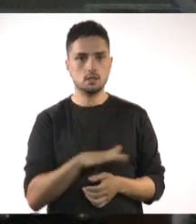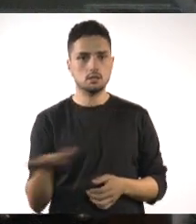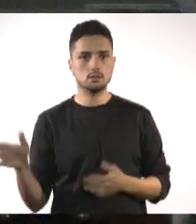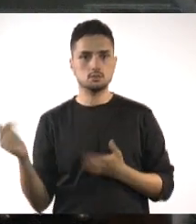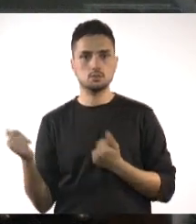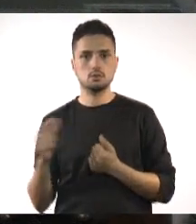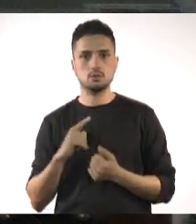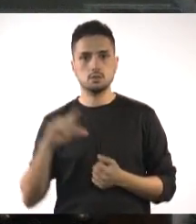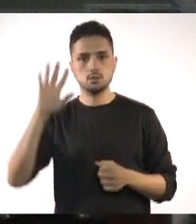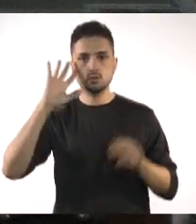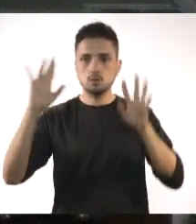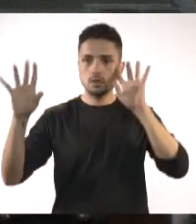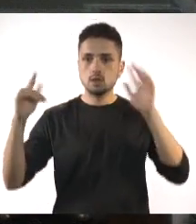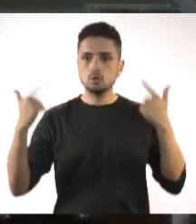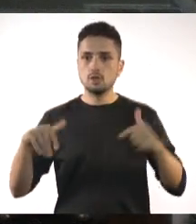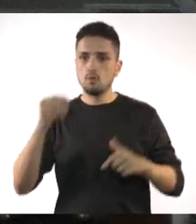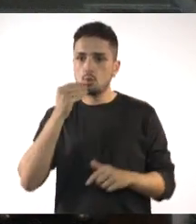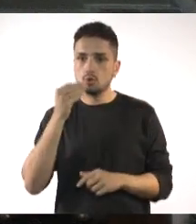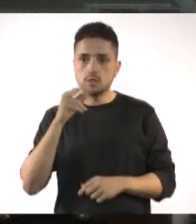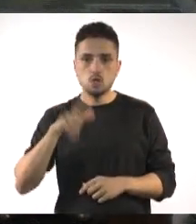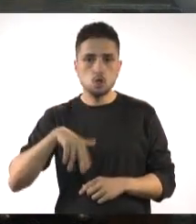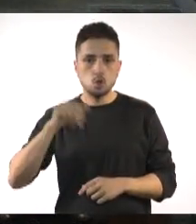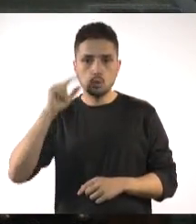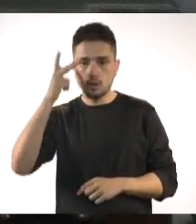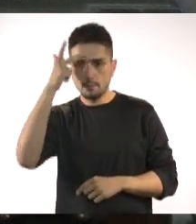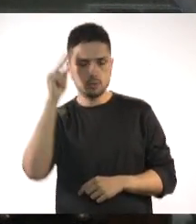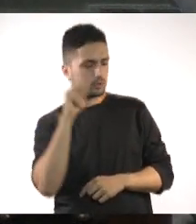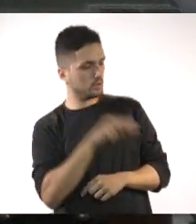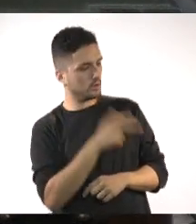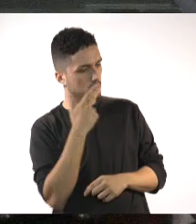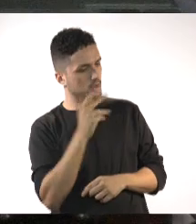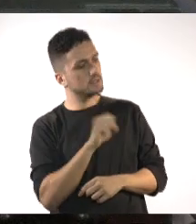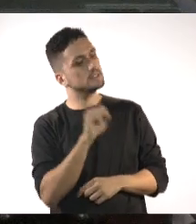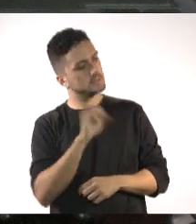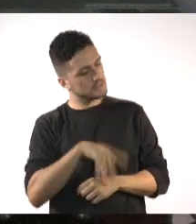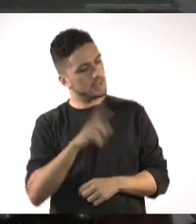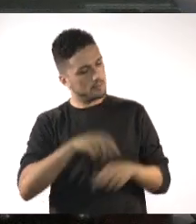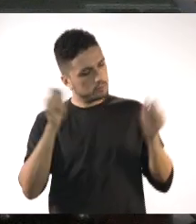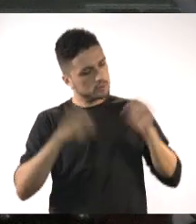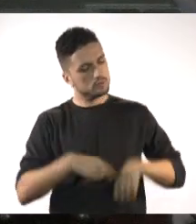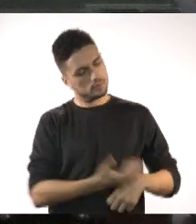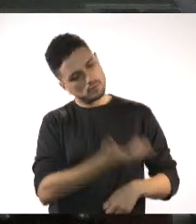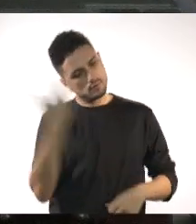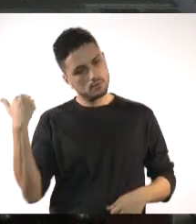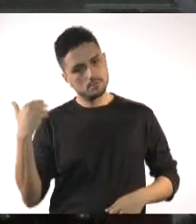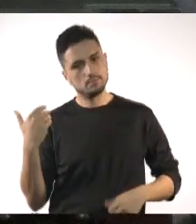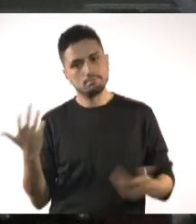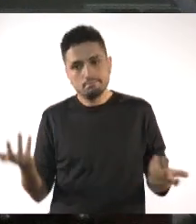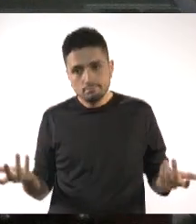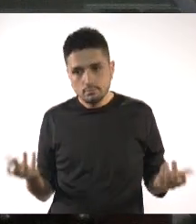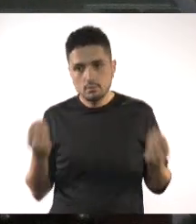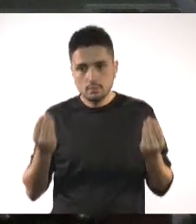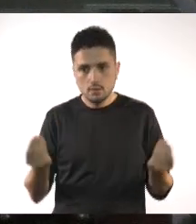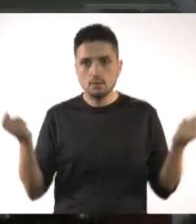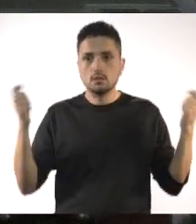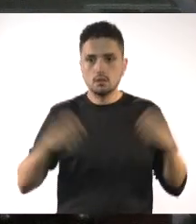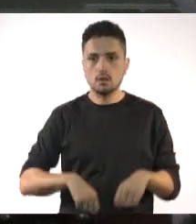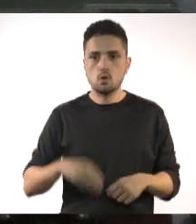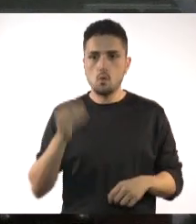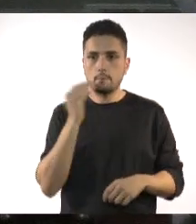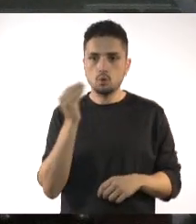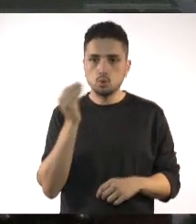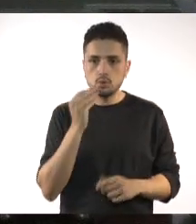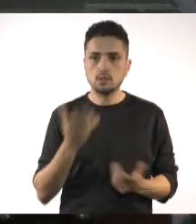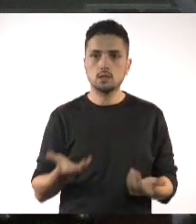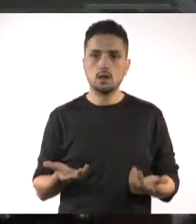não tiveram a oportunidade nunca de alguém olhar para eles e falar, sim, é possível. Vai que você vai conseguir e a gente vai estar aqui ao seu